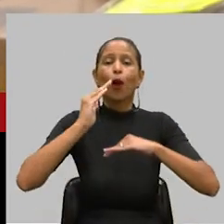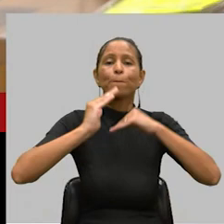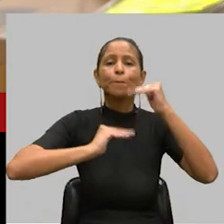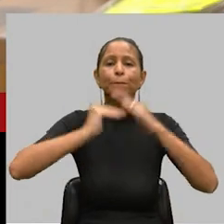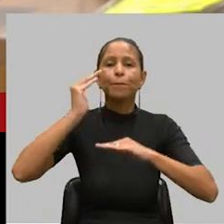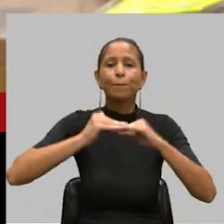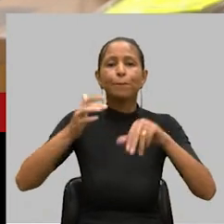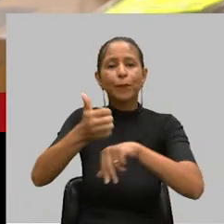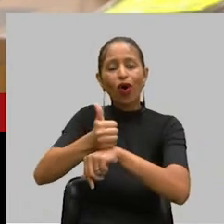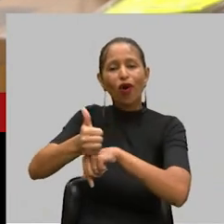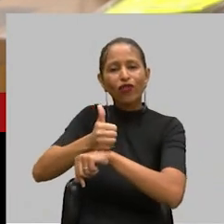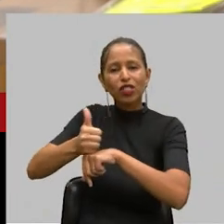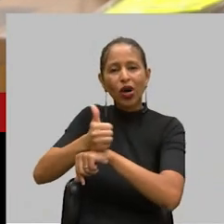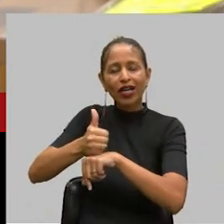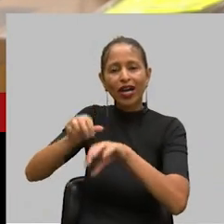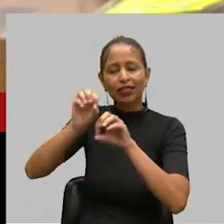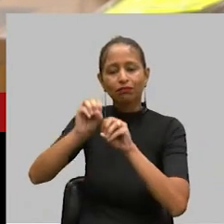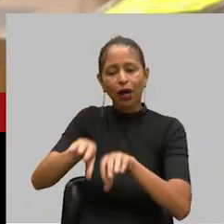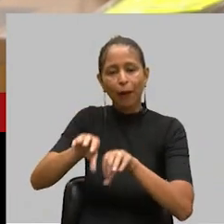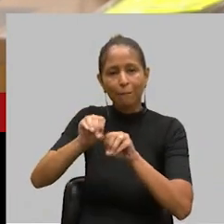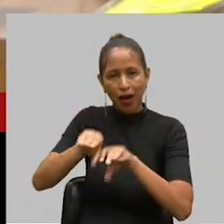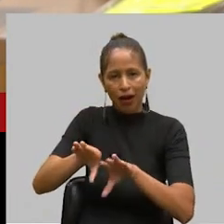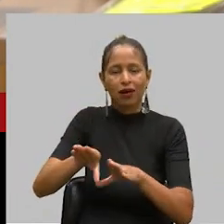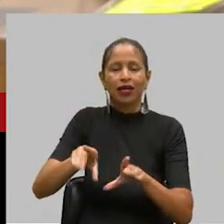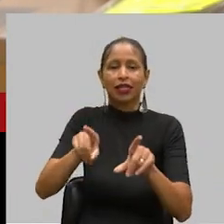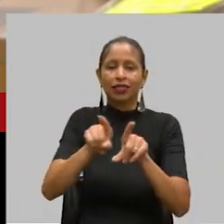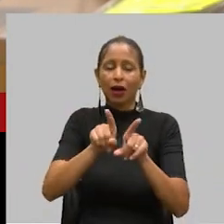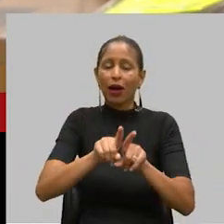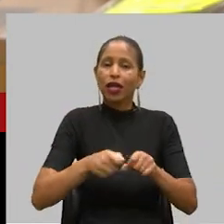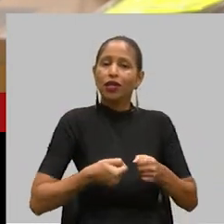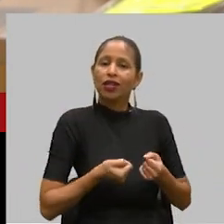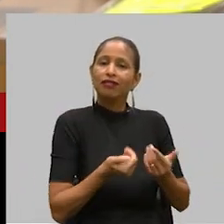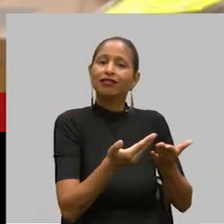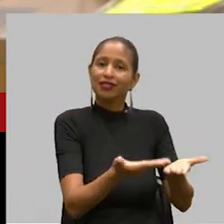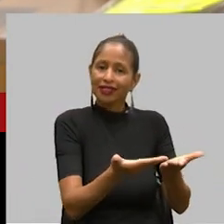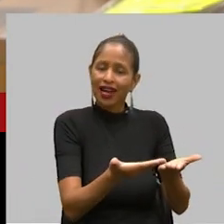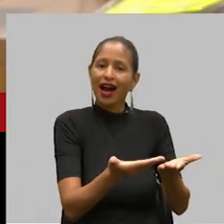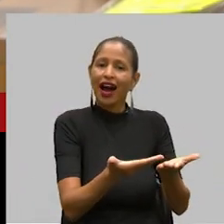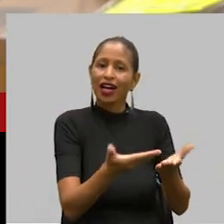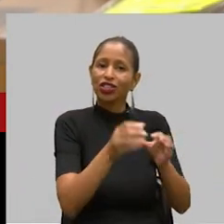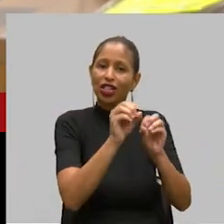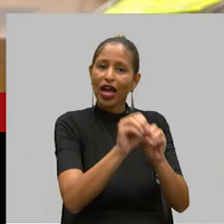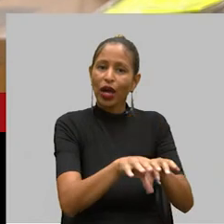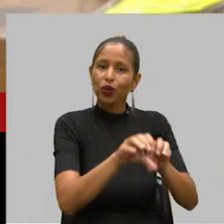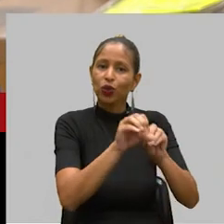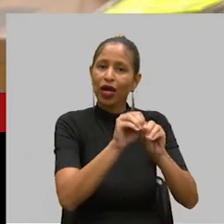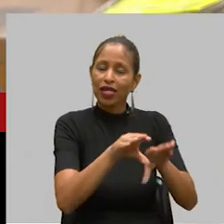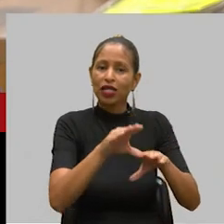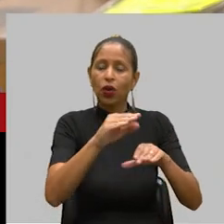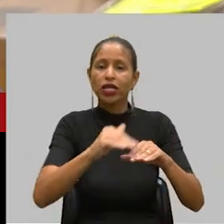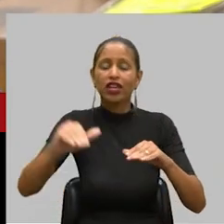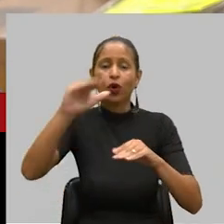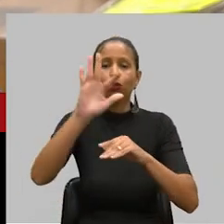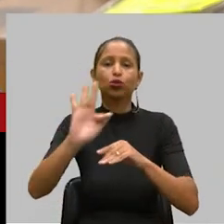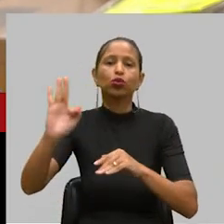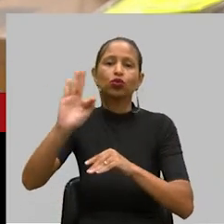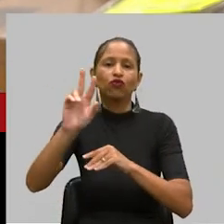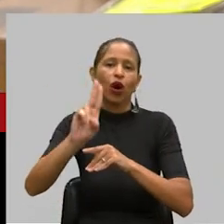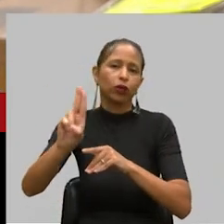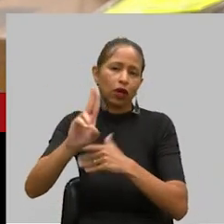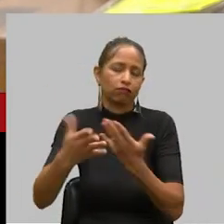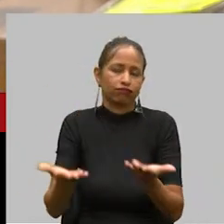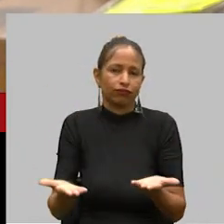vão atuar na educação do campo Mas também da oferta de Educação do campo no nível do ensino superior né